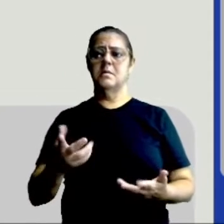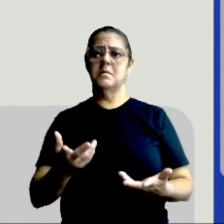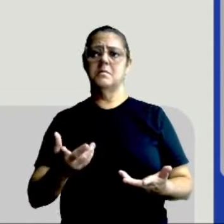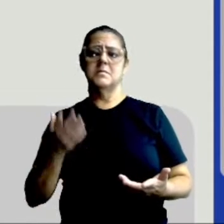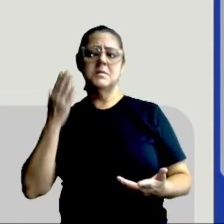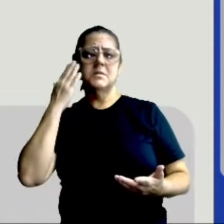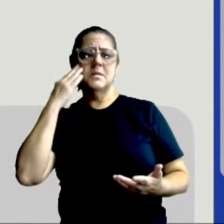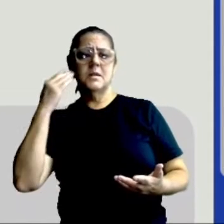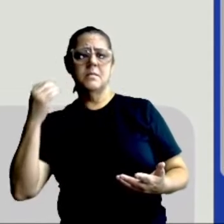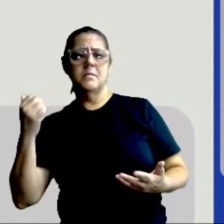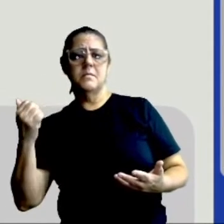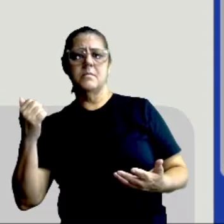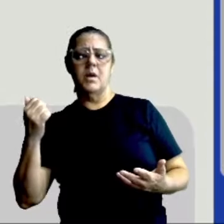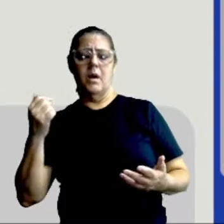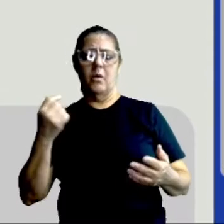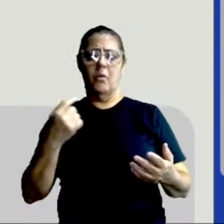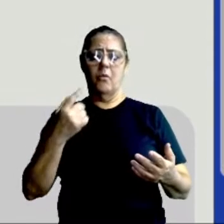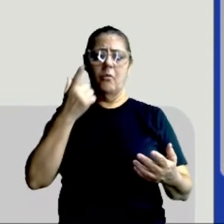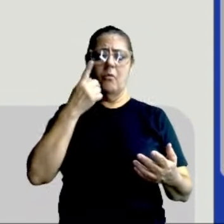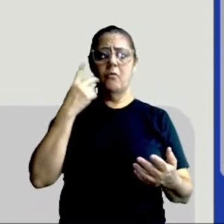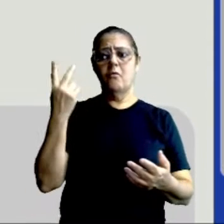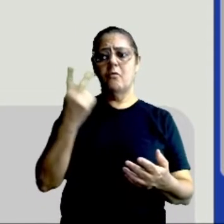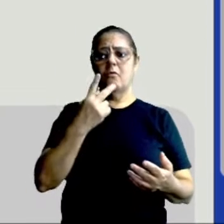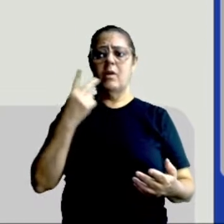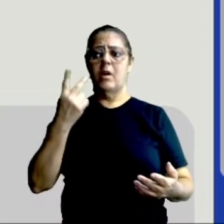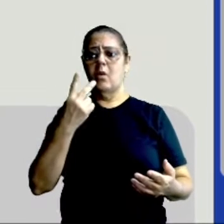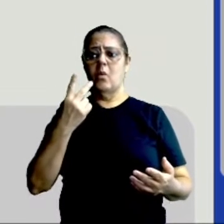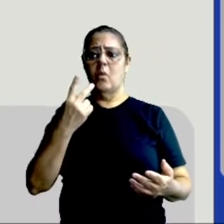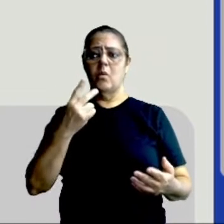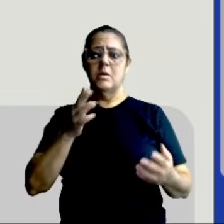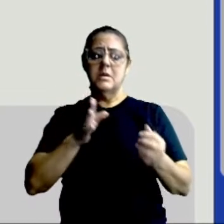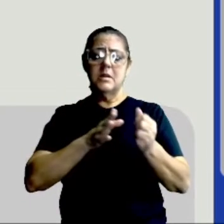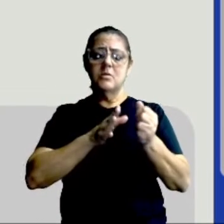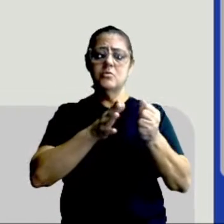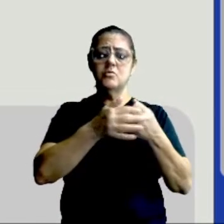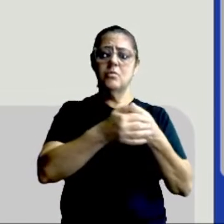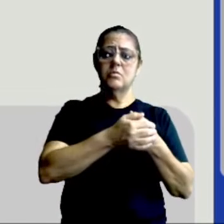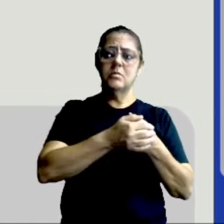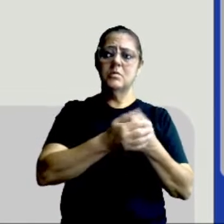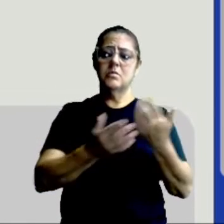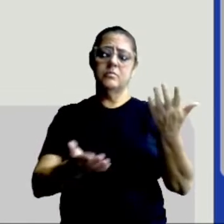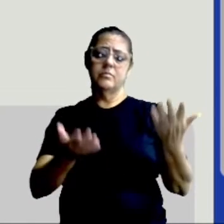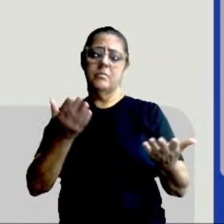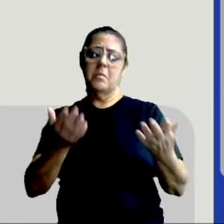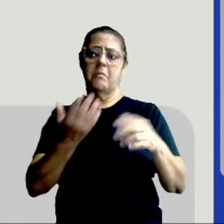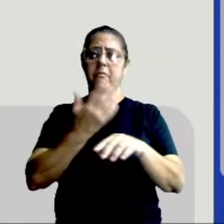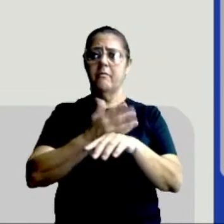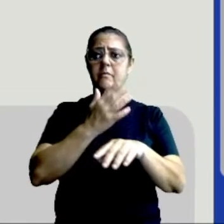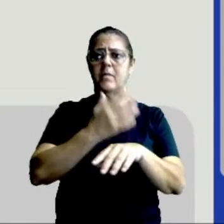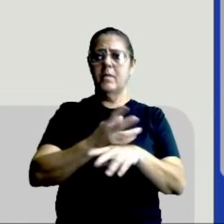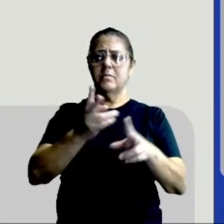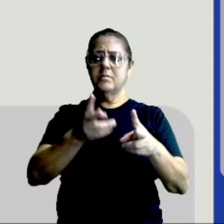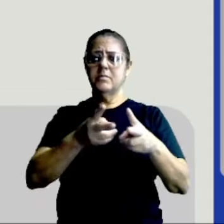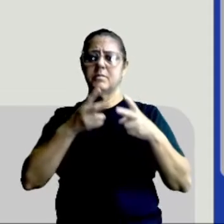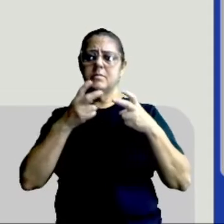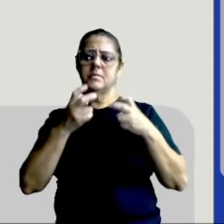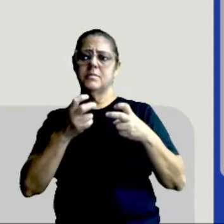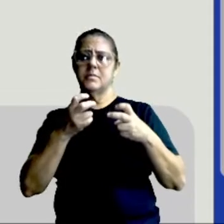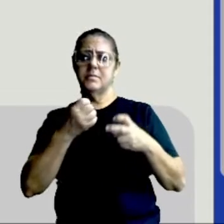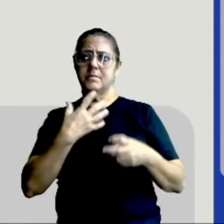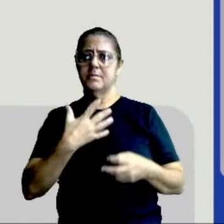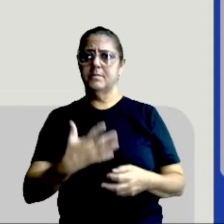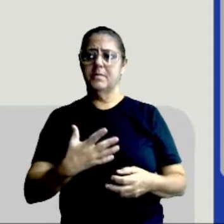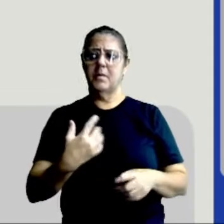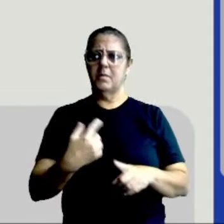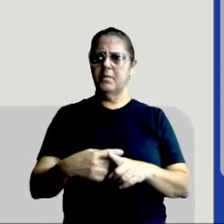equações, montar equações e descobrir valores desconhecidos. Situações práticas como essa aqui faz a gente perceber bem,